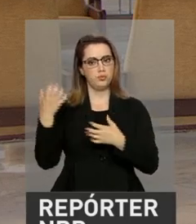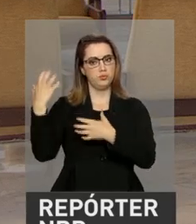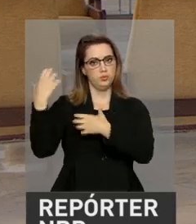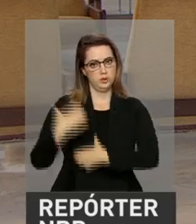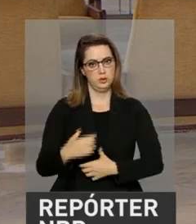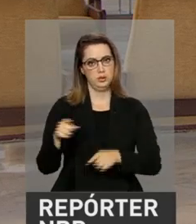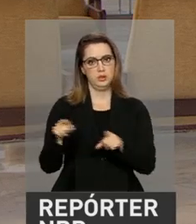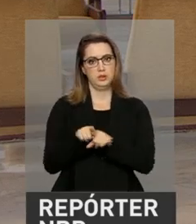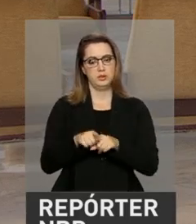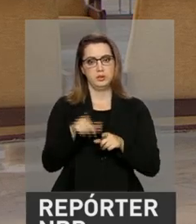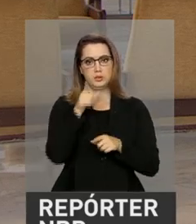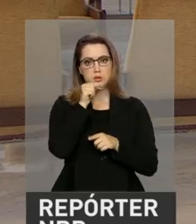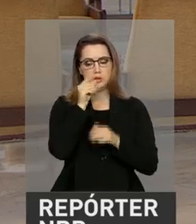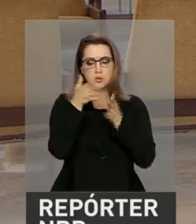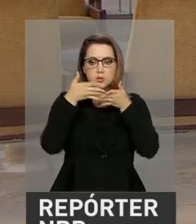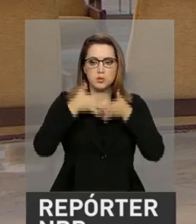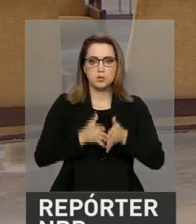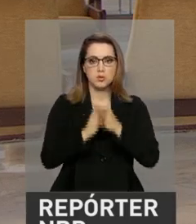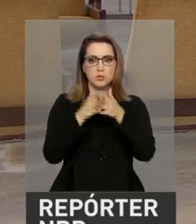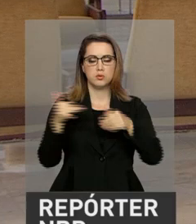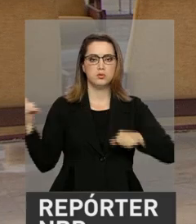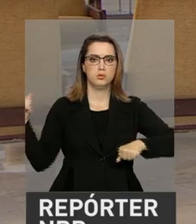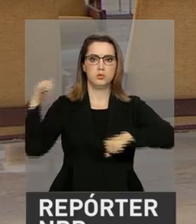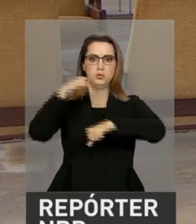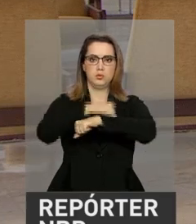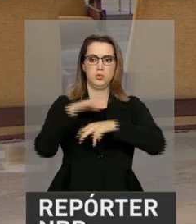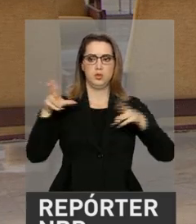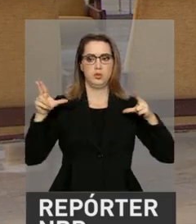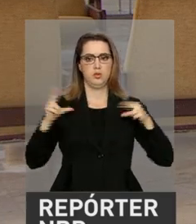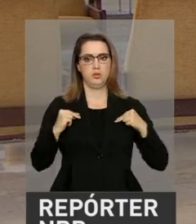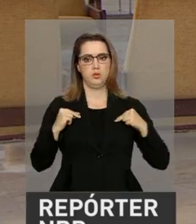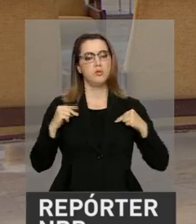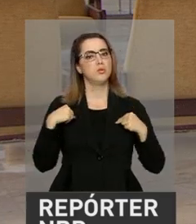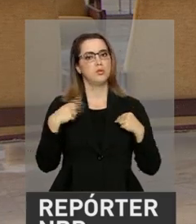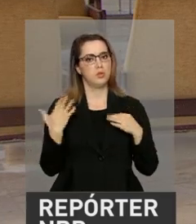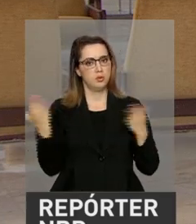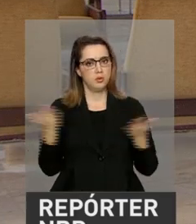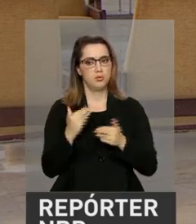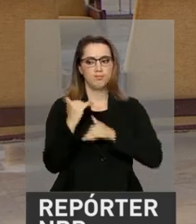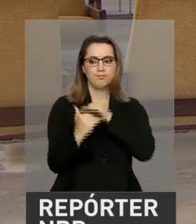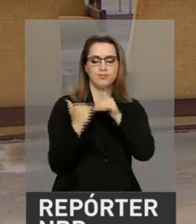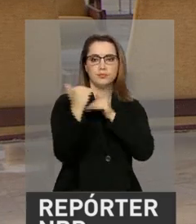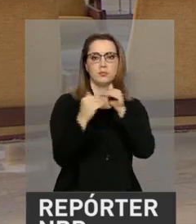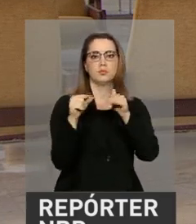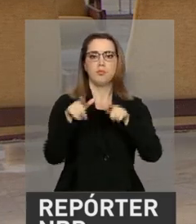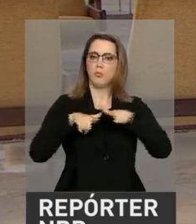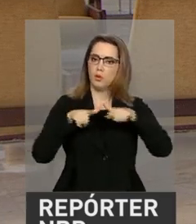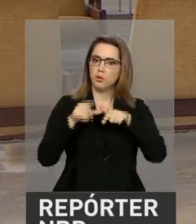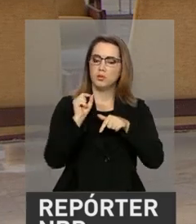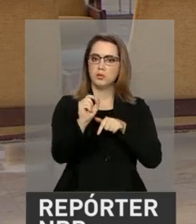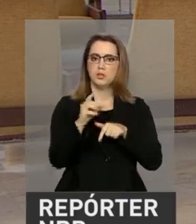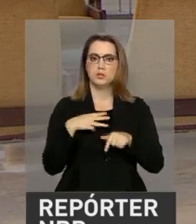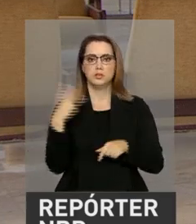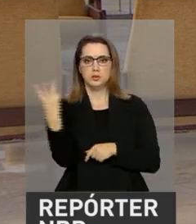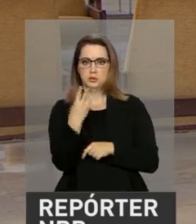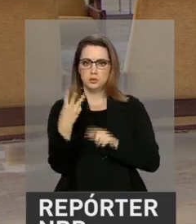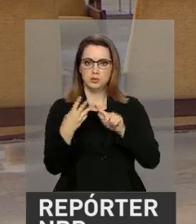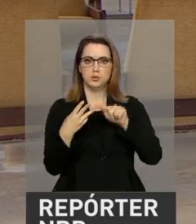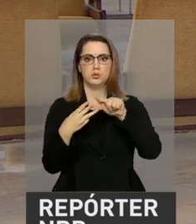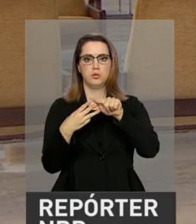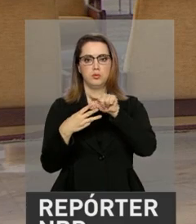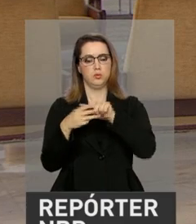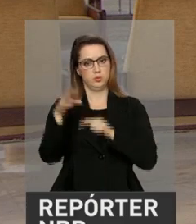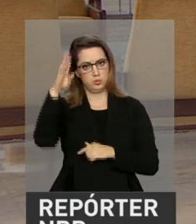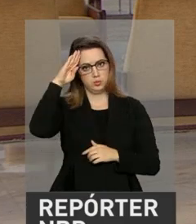marinha e da Aeronáutica que foram promovidos recentemente e participa aí da cerimônia participam os comandantes das três armas e